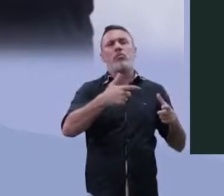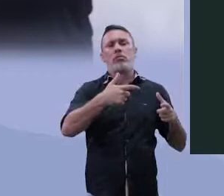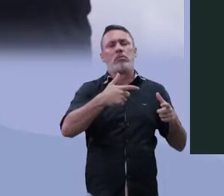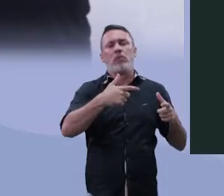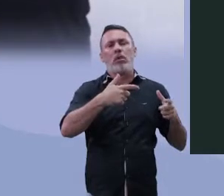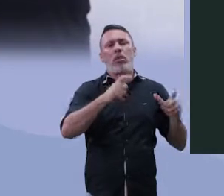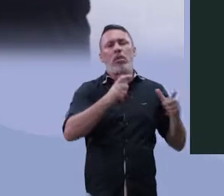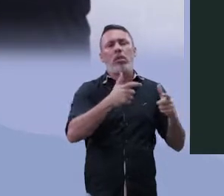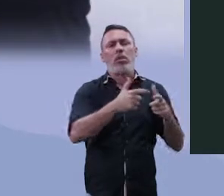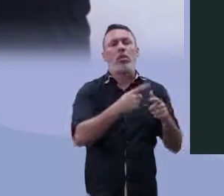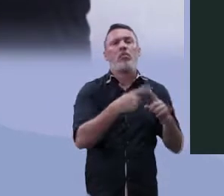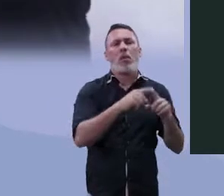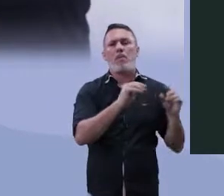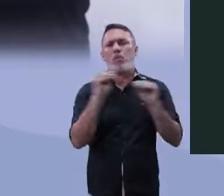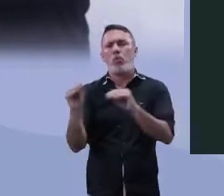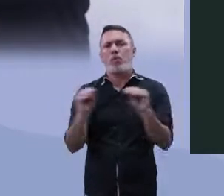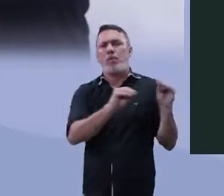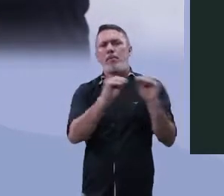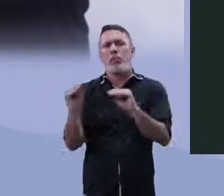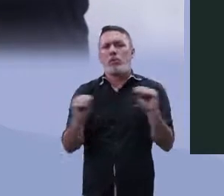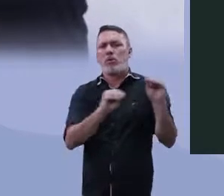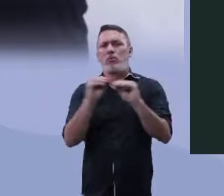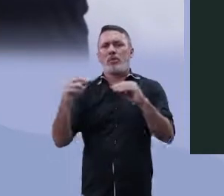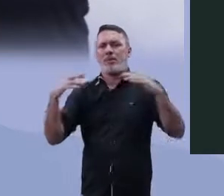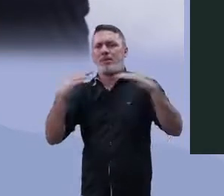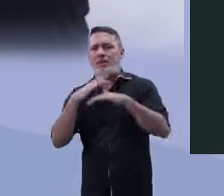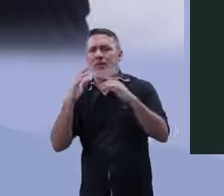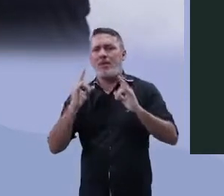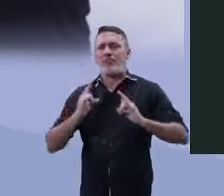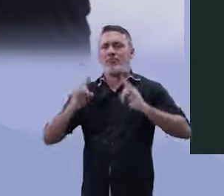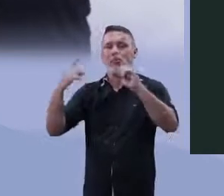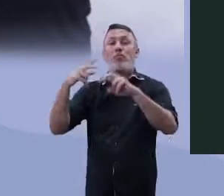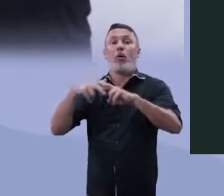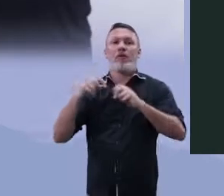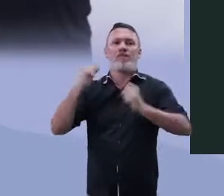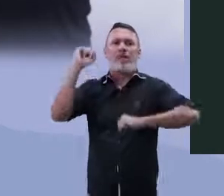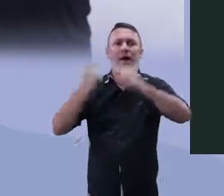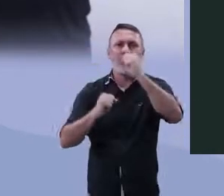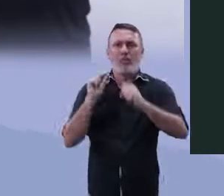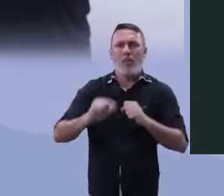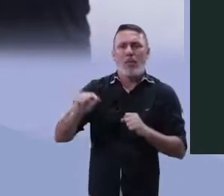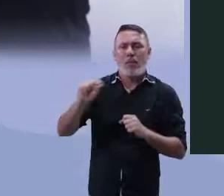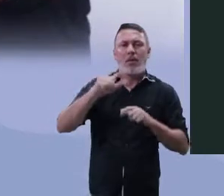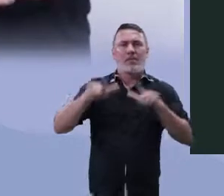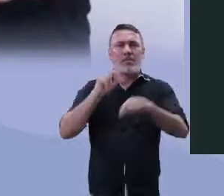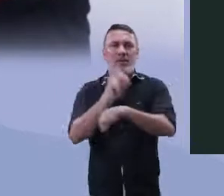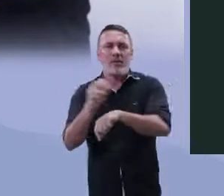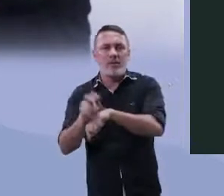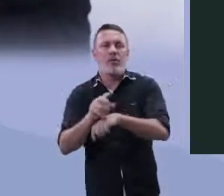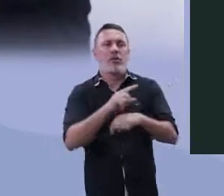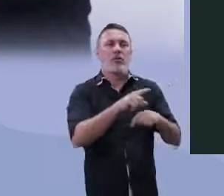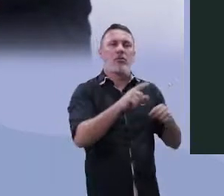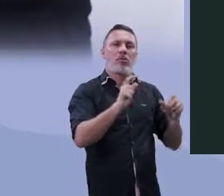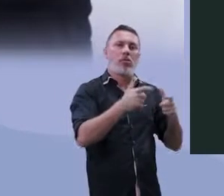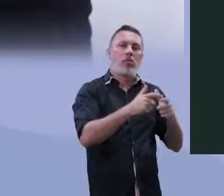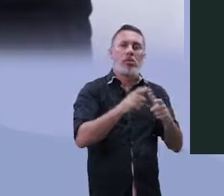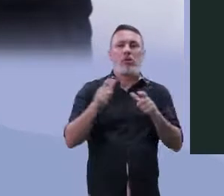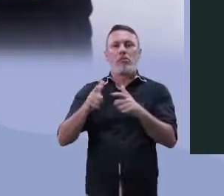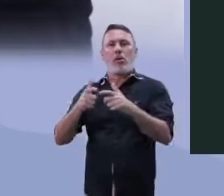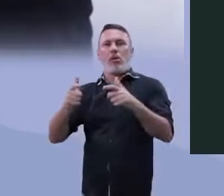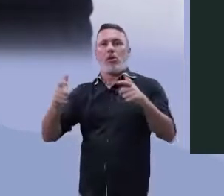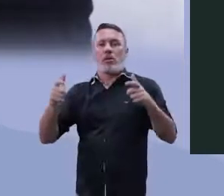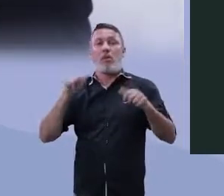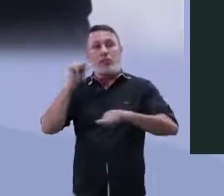um processo, um fenômeno que vem junto com a urbanização da sociedade, com a consolidação do capitalismo enquanto modo de